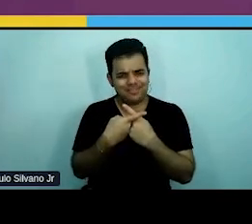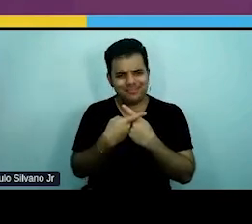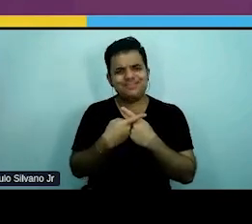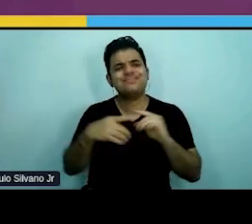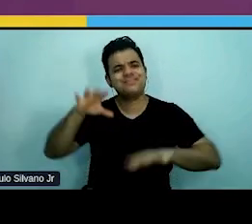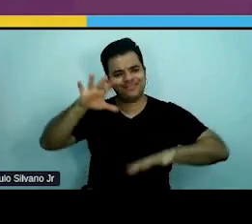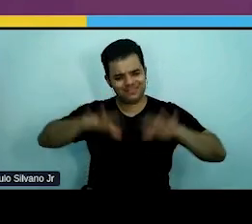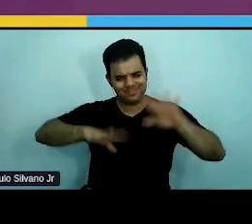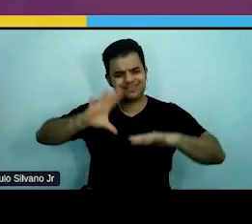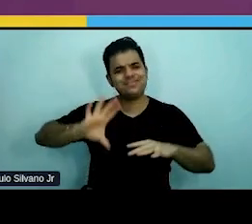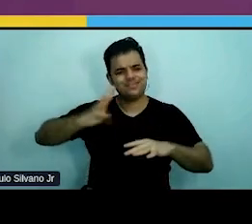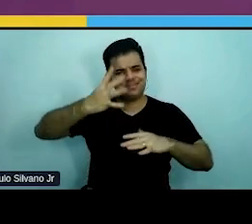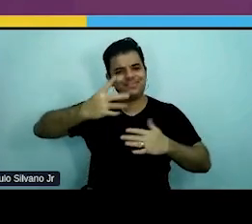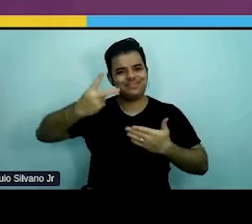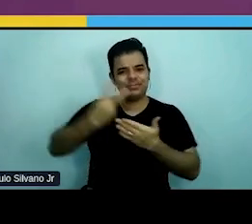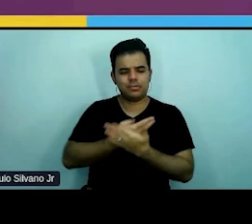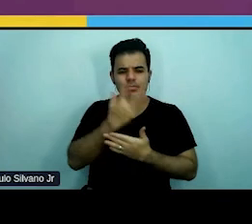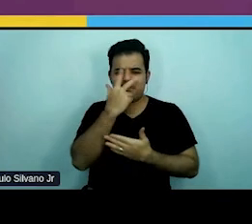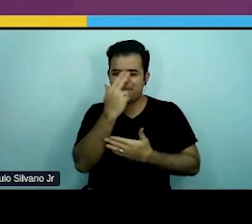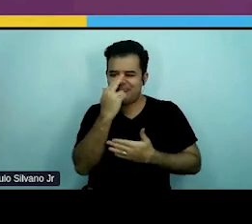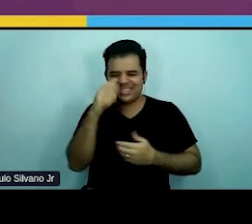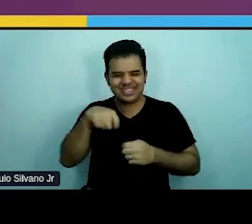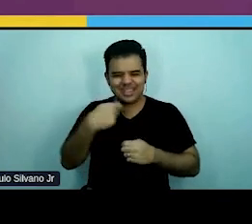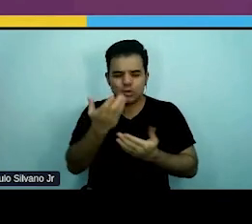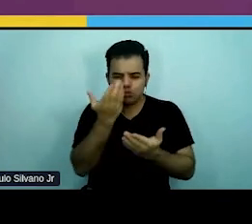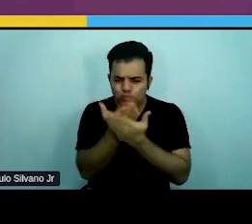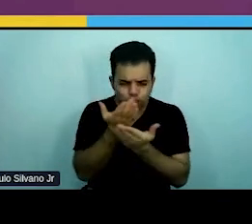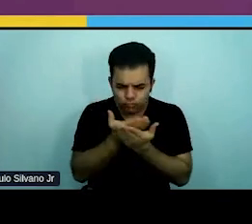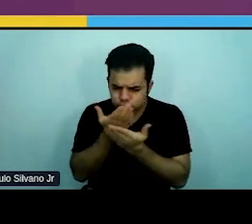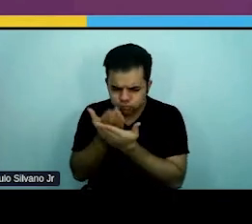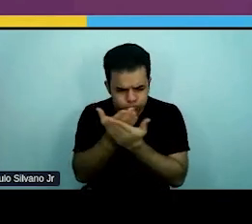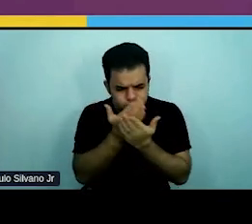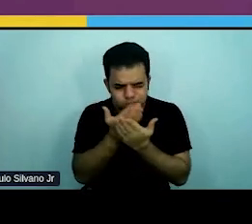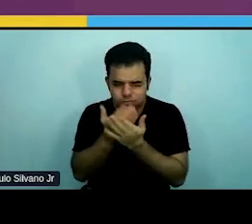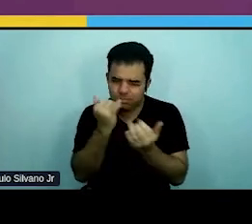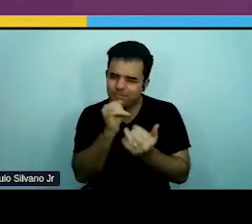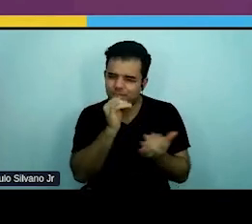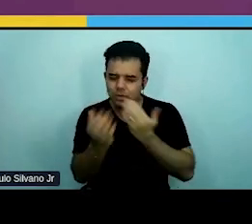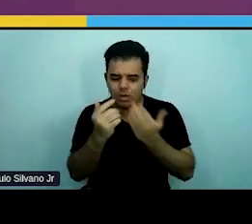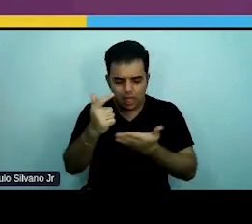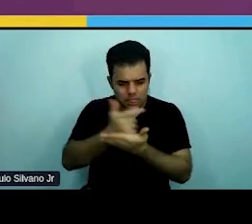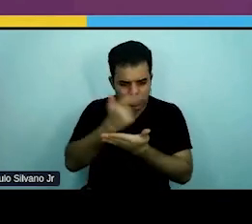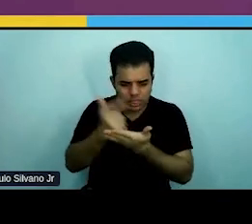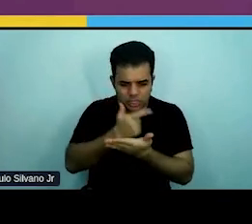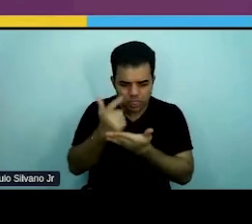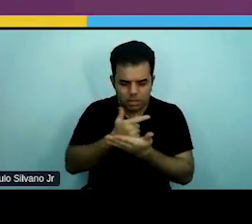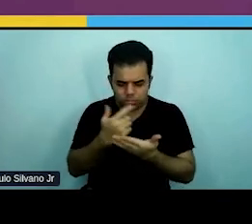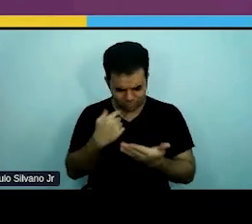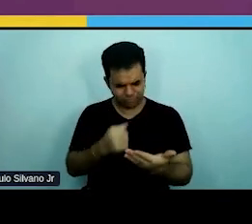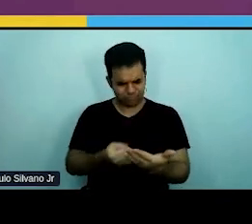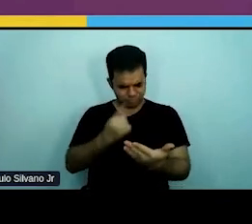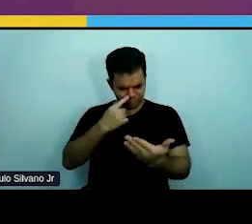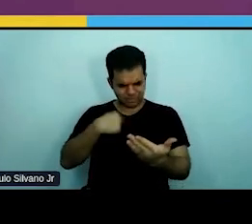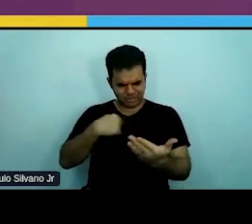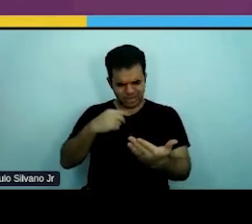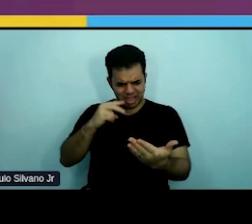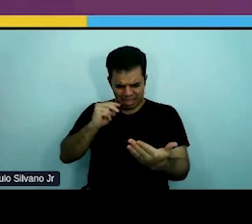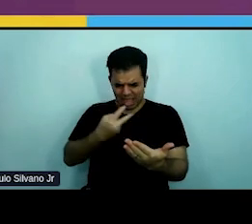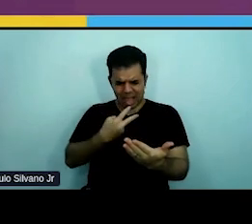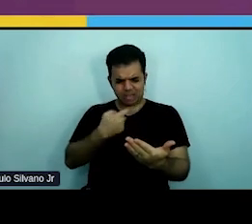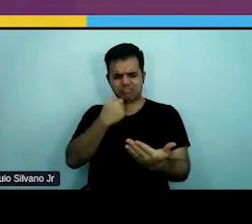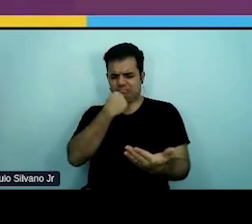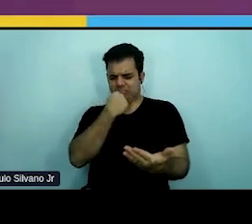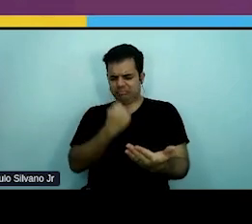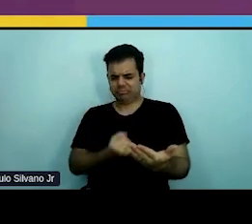você está, imagina, você está estudando, né, um livro didático e o autor, né, ele comete um erro, né, e aí você,